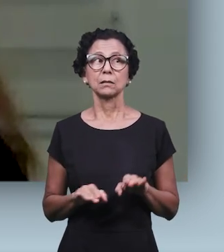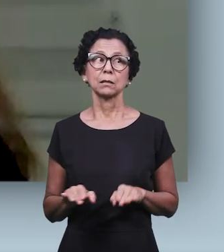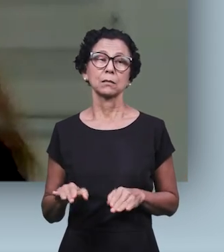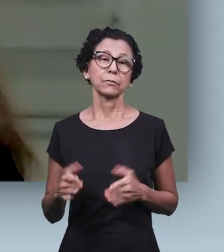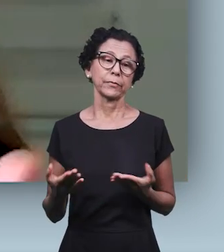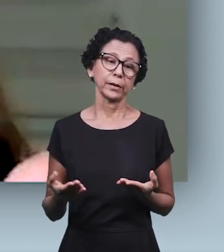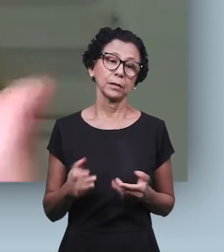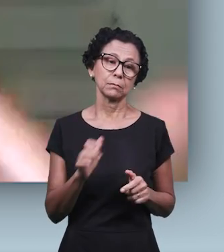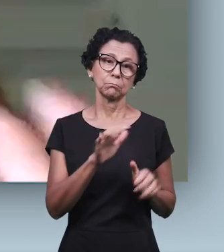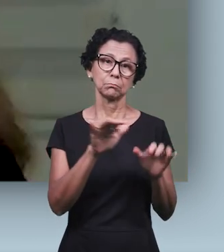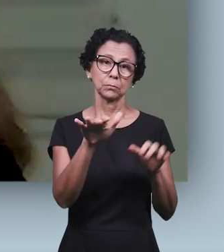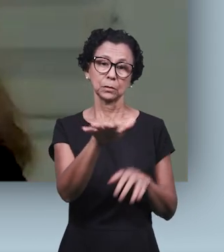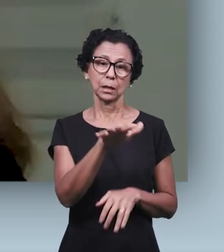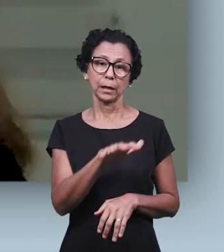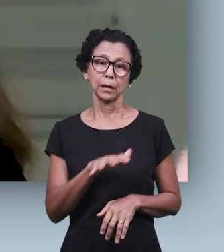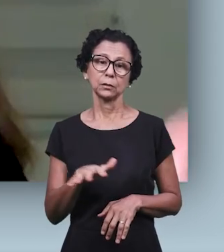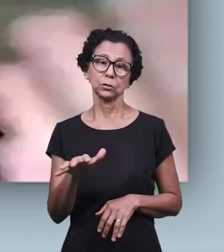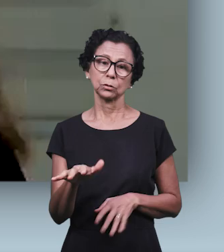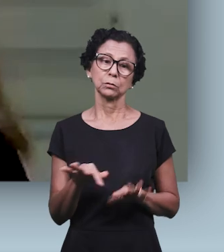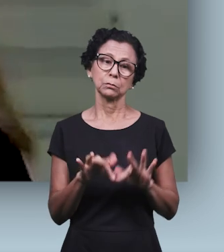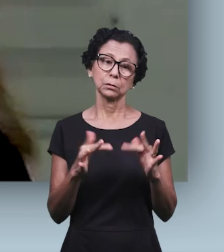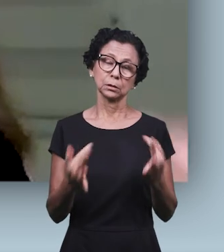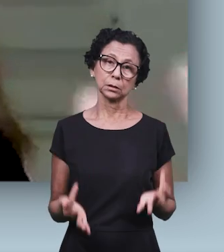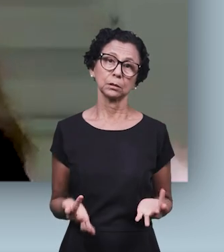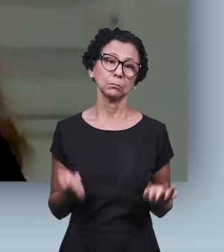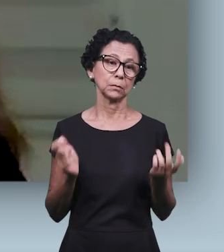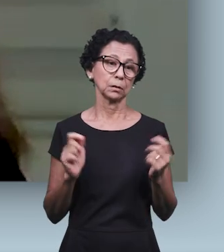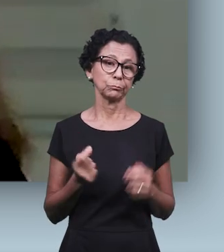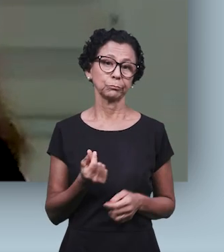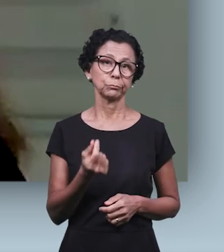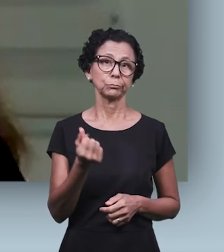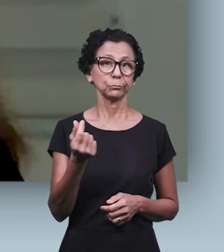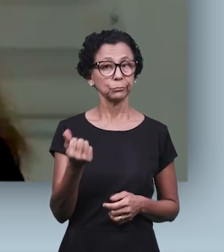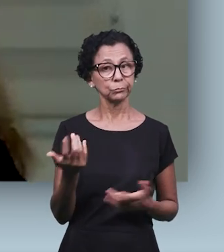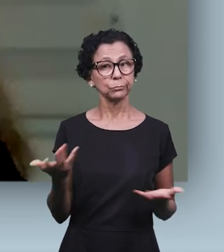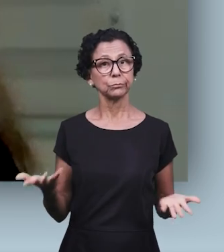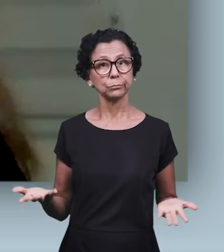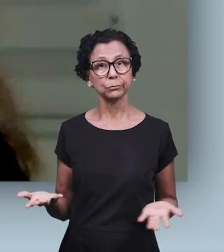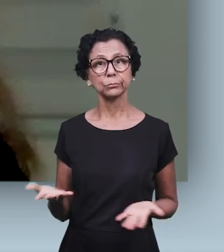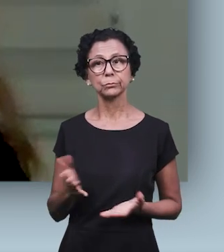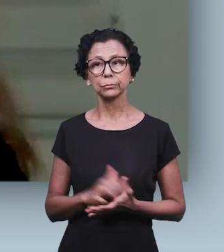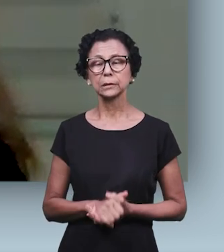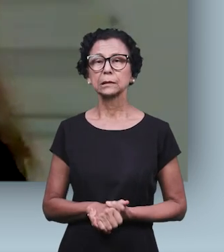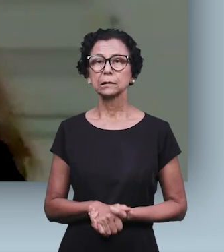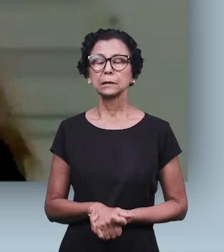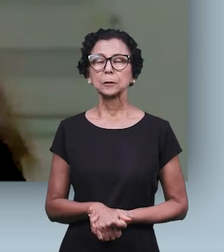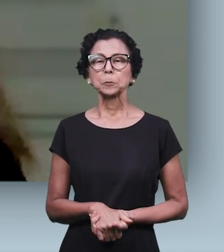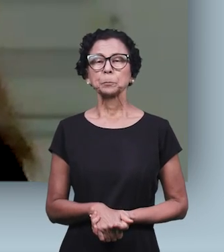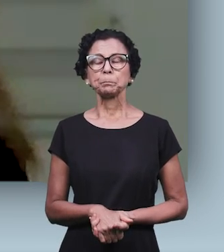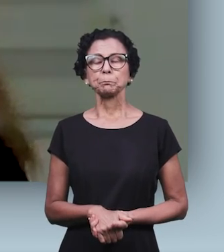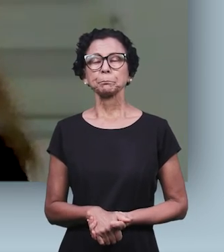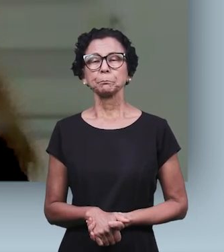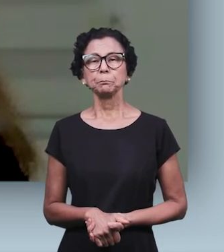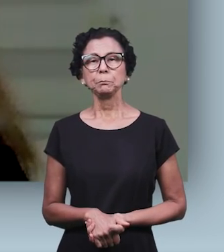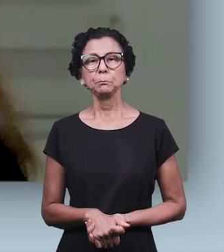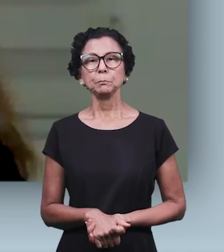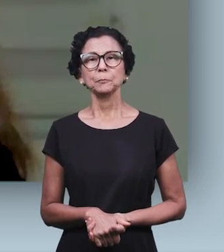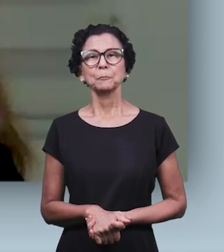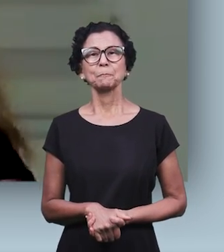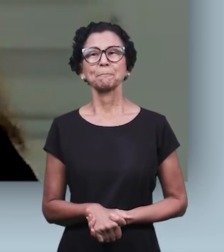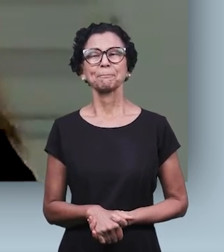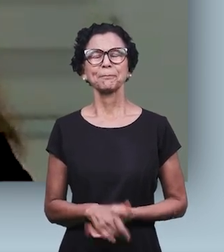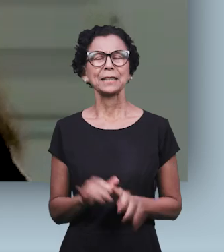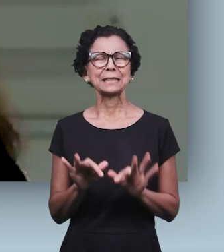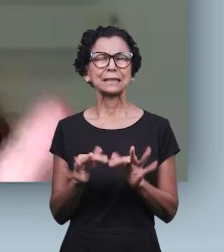alguns lugares, né? Na realidade de cada um, a possibilidade, a condição de fazer material muito bonito e com o uso de coisas caras, né?